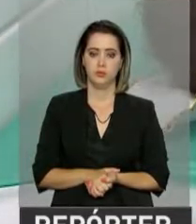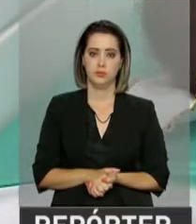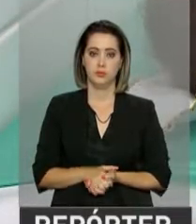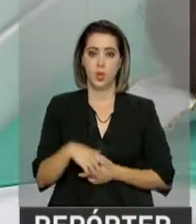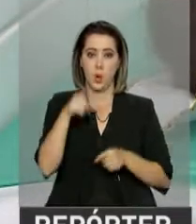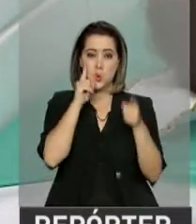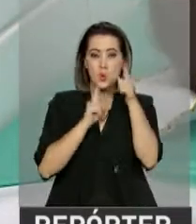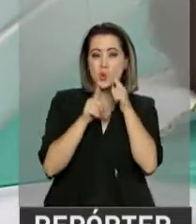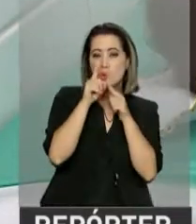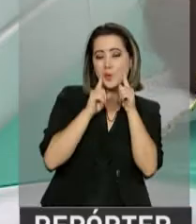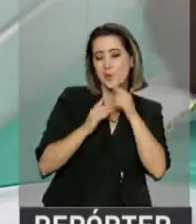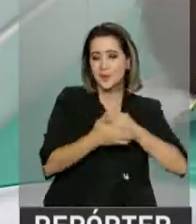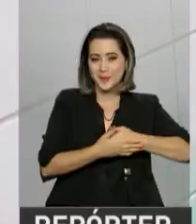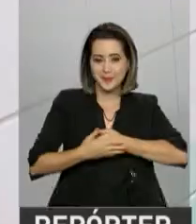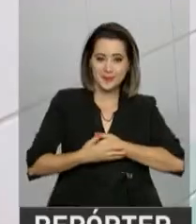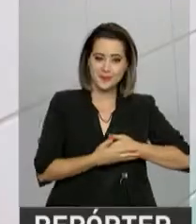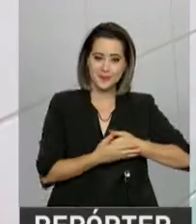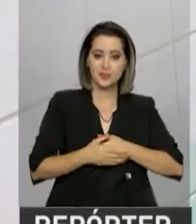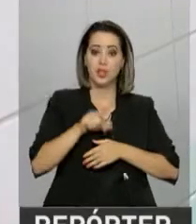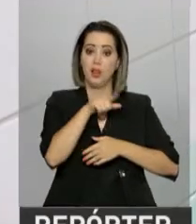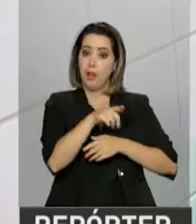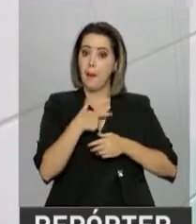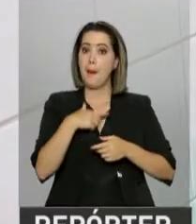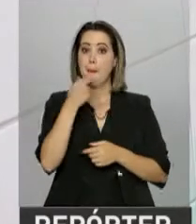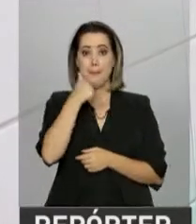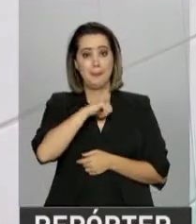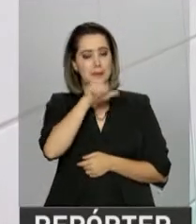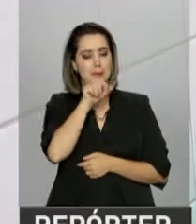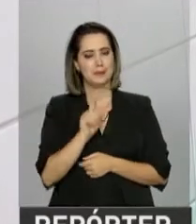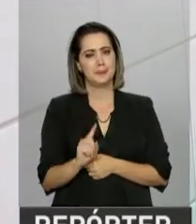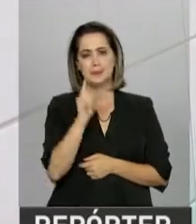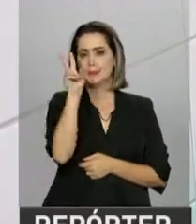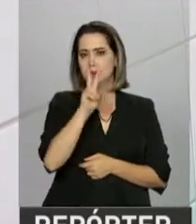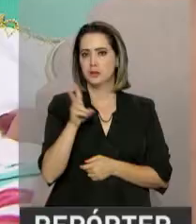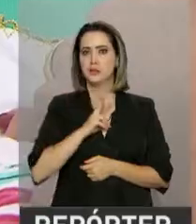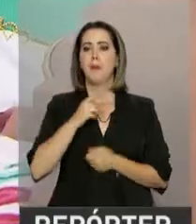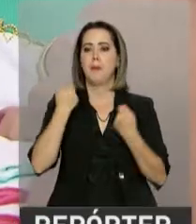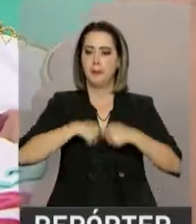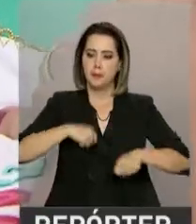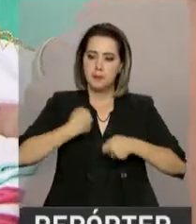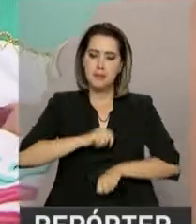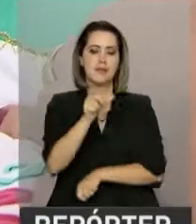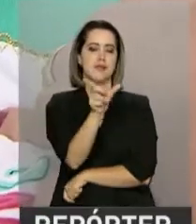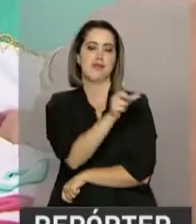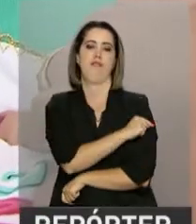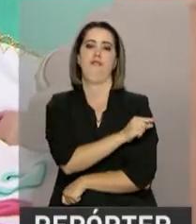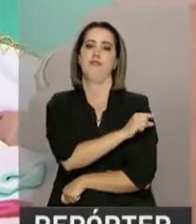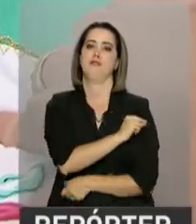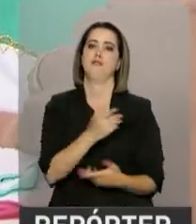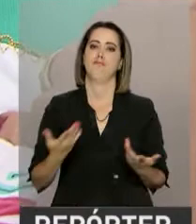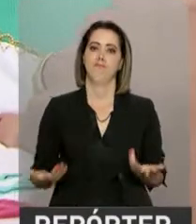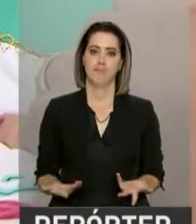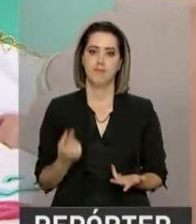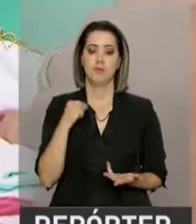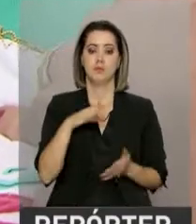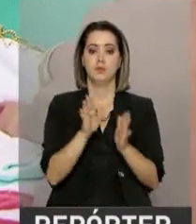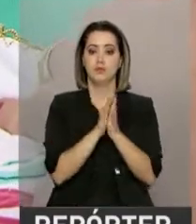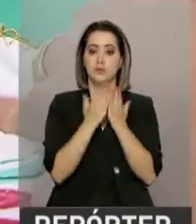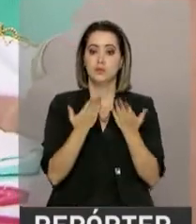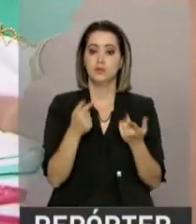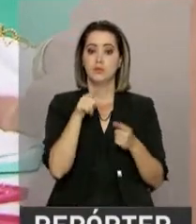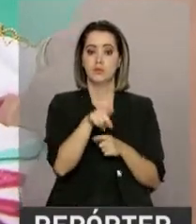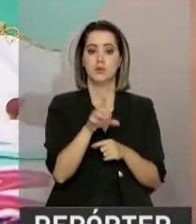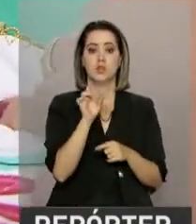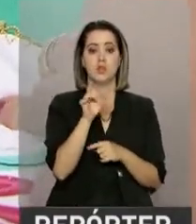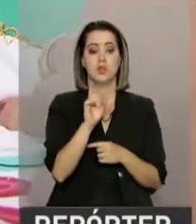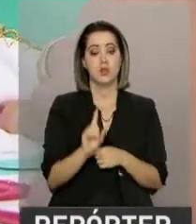Nem o choro da pequena Lívia faz a Luana, mãe de primeira viagem, desistir de levar a filha para tomar as vacinas obrigatórias do calendário. Ela